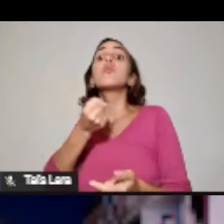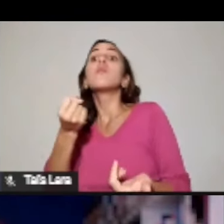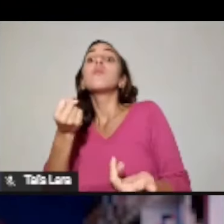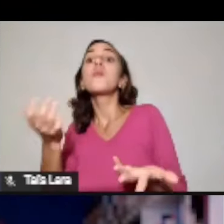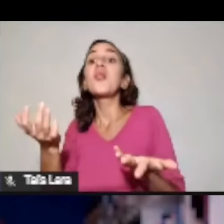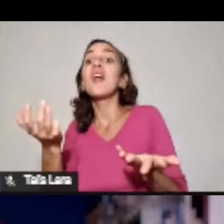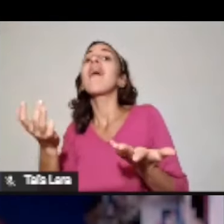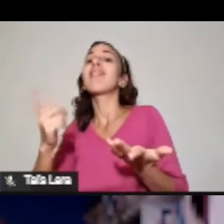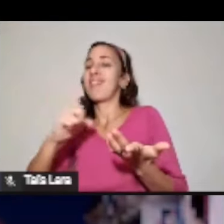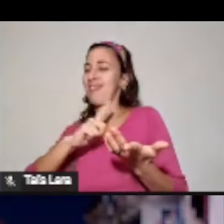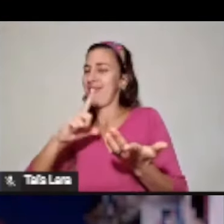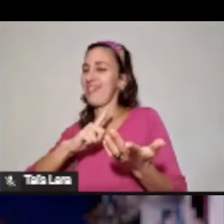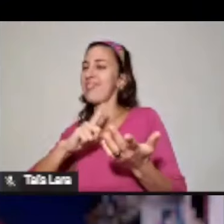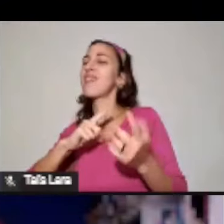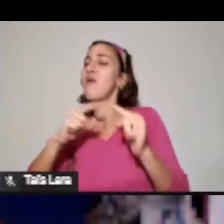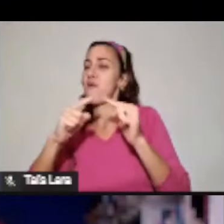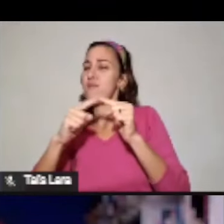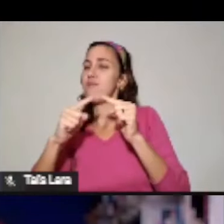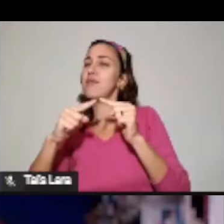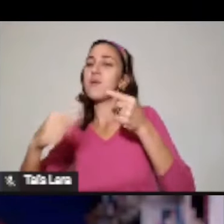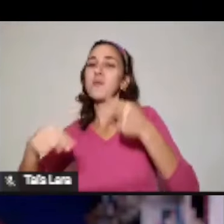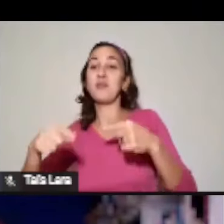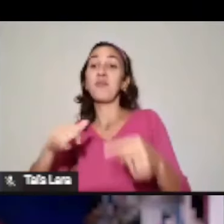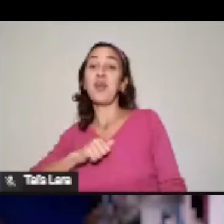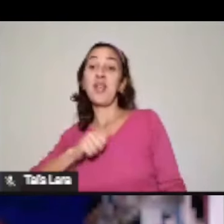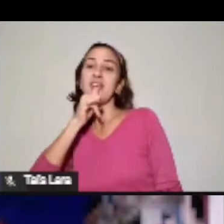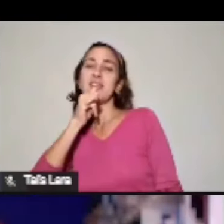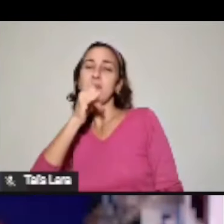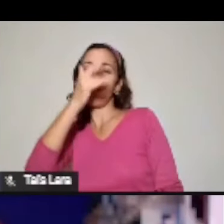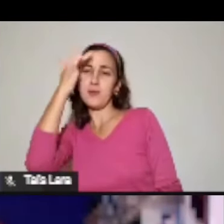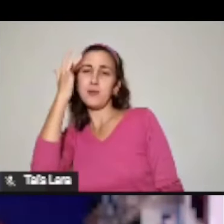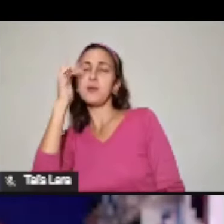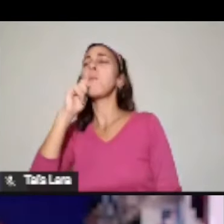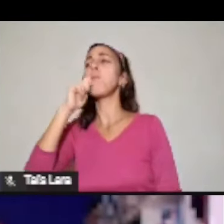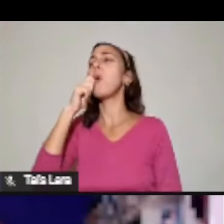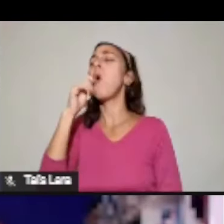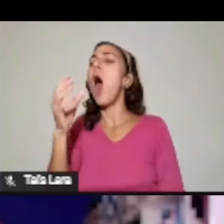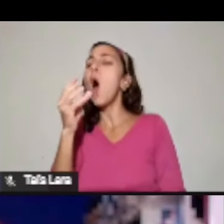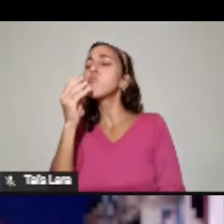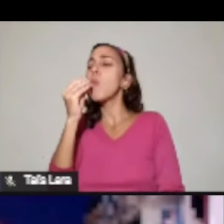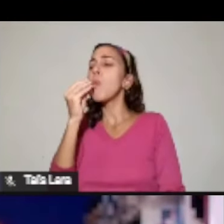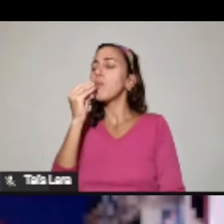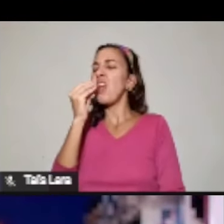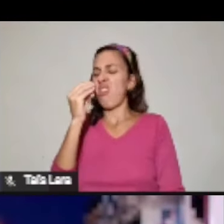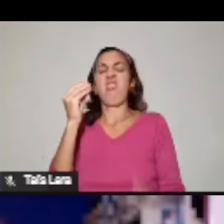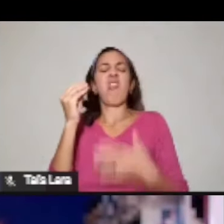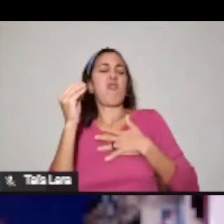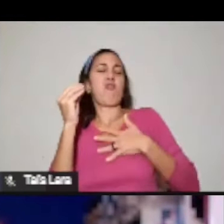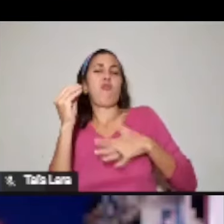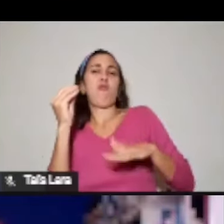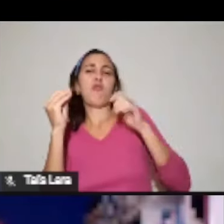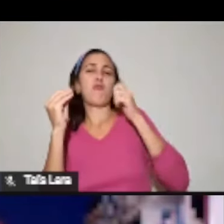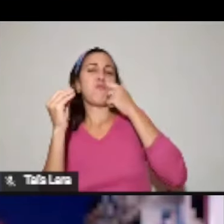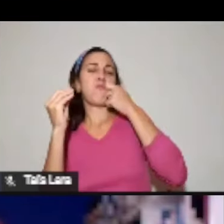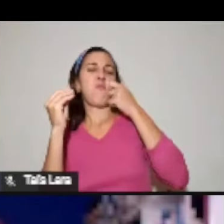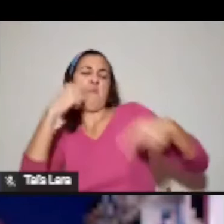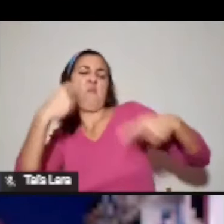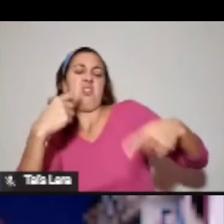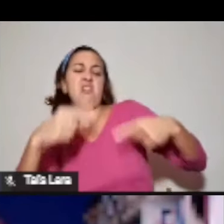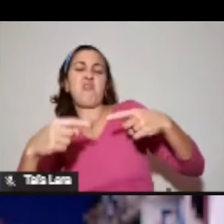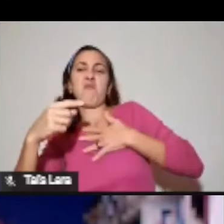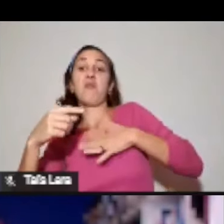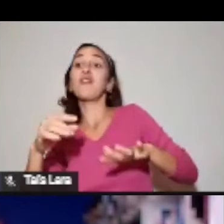Então, às vezes, a gente está com o pãozinho na mão e falando, ah, eu não gosto de política. Mas a política influenciou ali na moedinha que você acabou de trocar. Então, a primeira coisa, eu